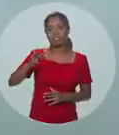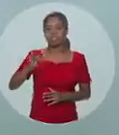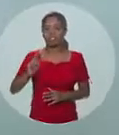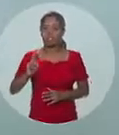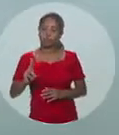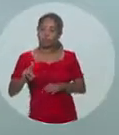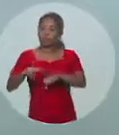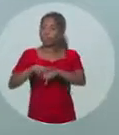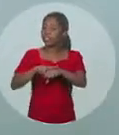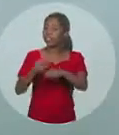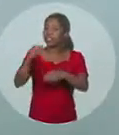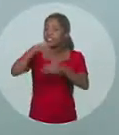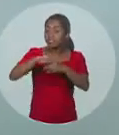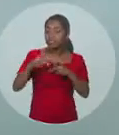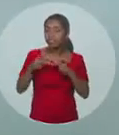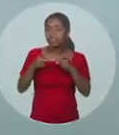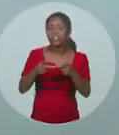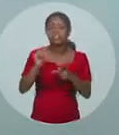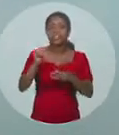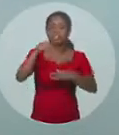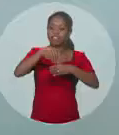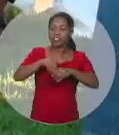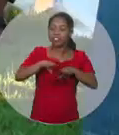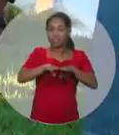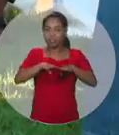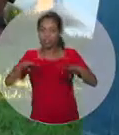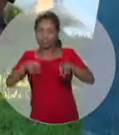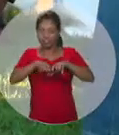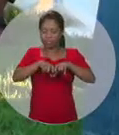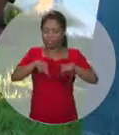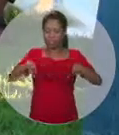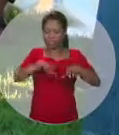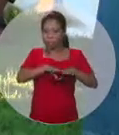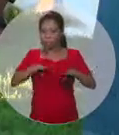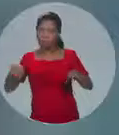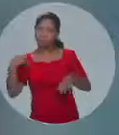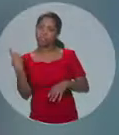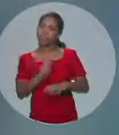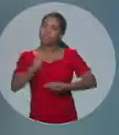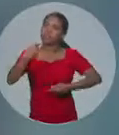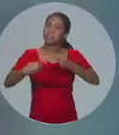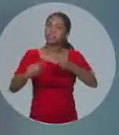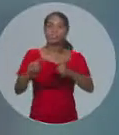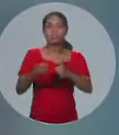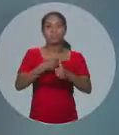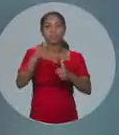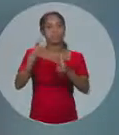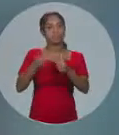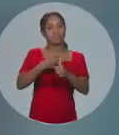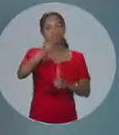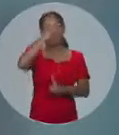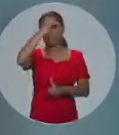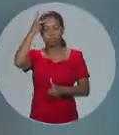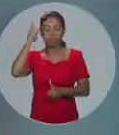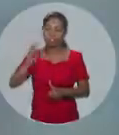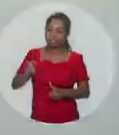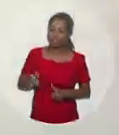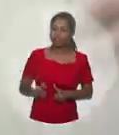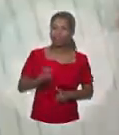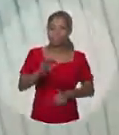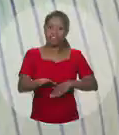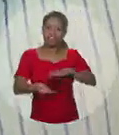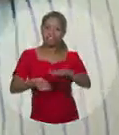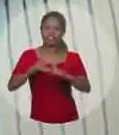projetos do IPTU Verde está também a padronização das calçadas. Nossa política é uma política de pensar primeiro o cidadão que caminha, que anda.